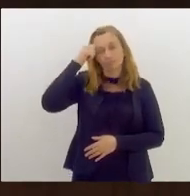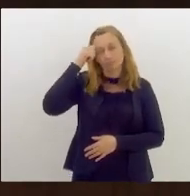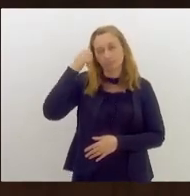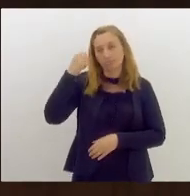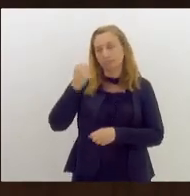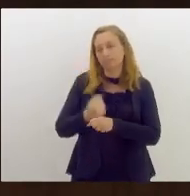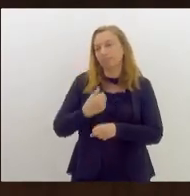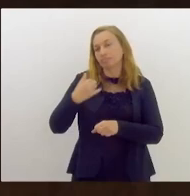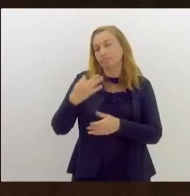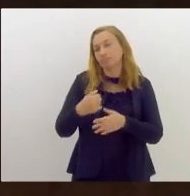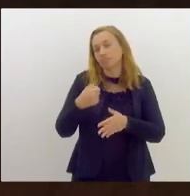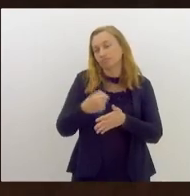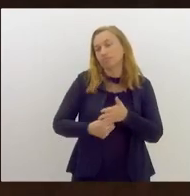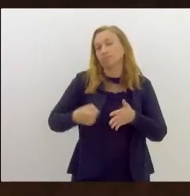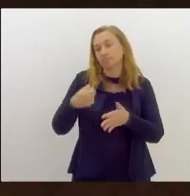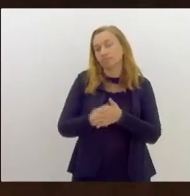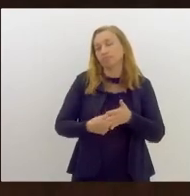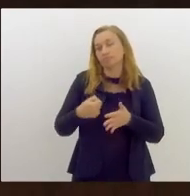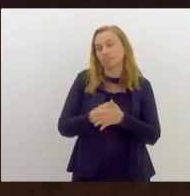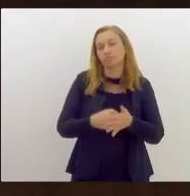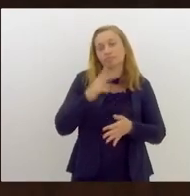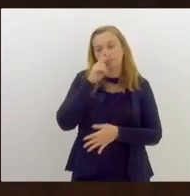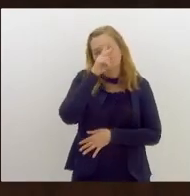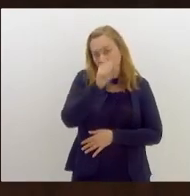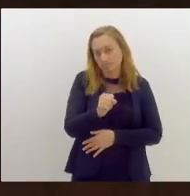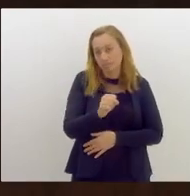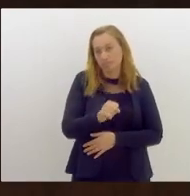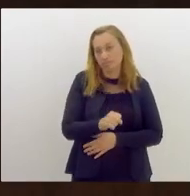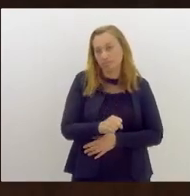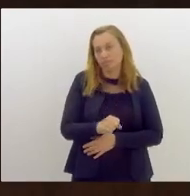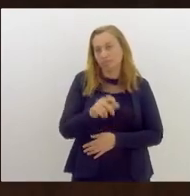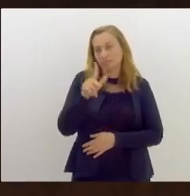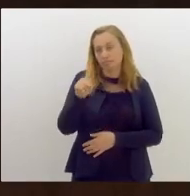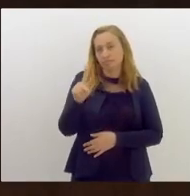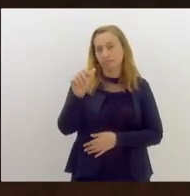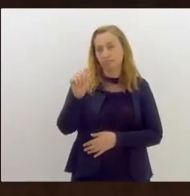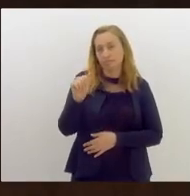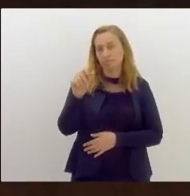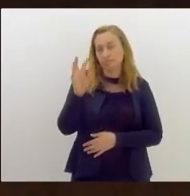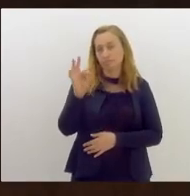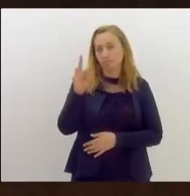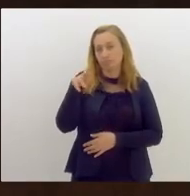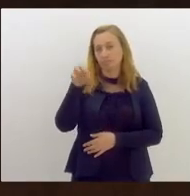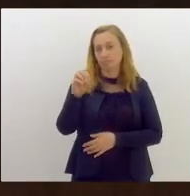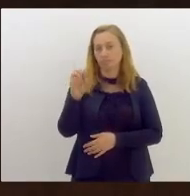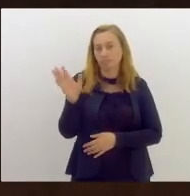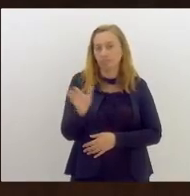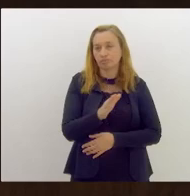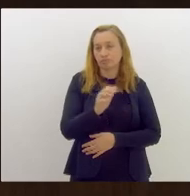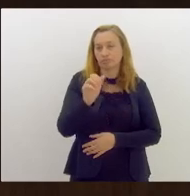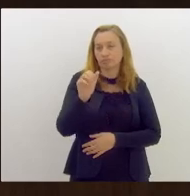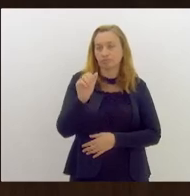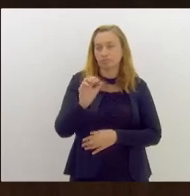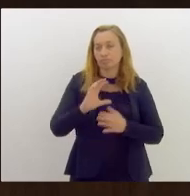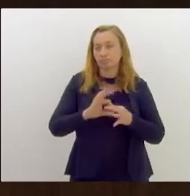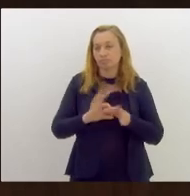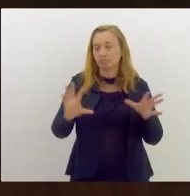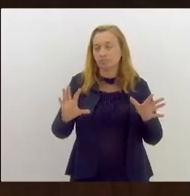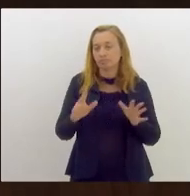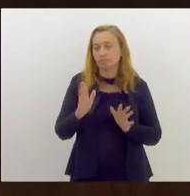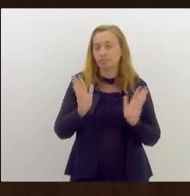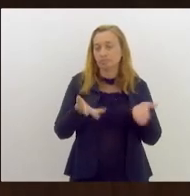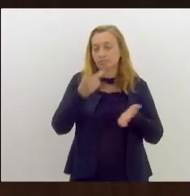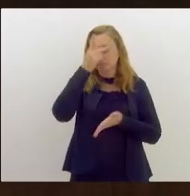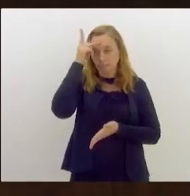força inclusive nessa casa reconhecemos o Luiz Gama como patrono da Abolição Hoje essas pessoas sem teto também